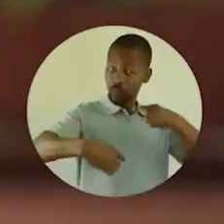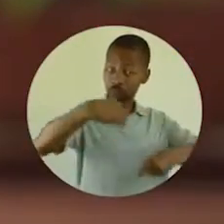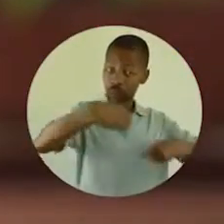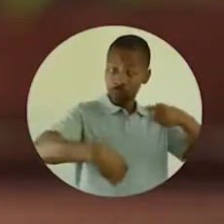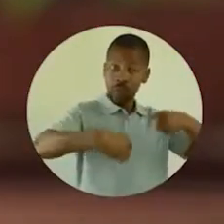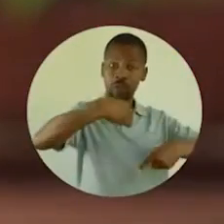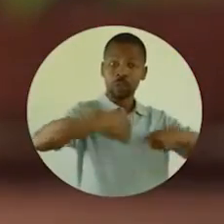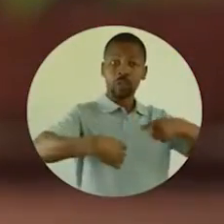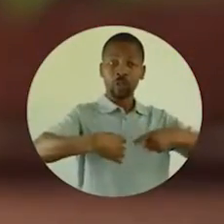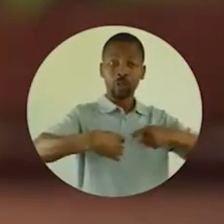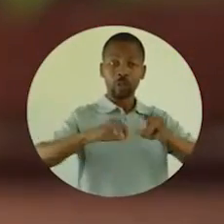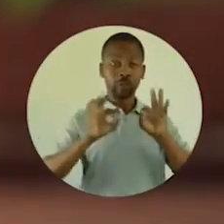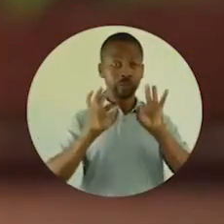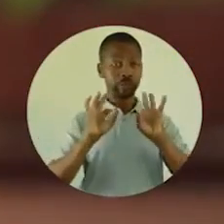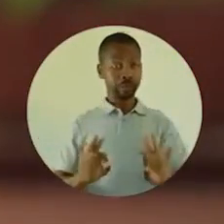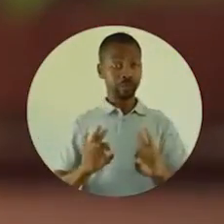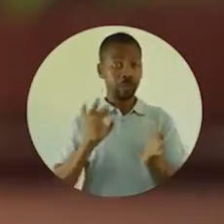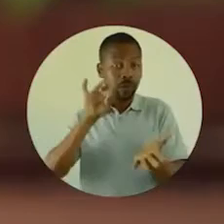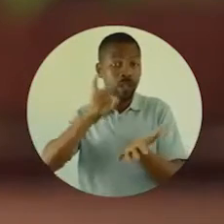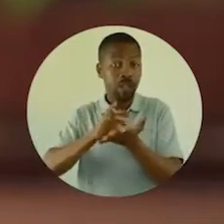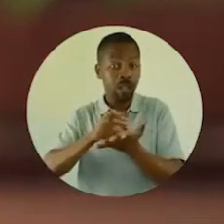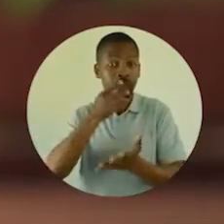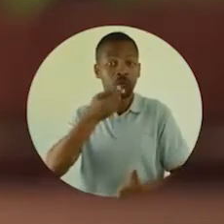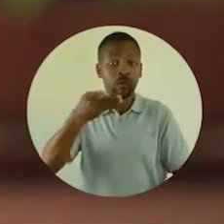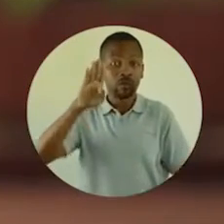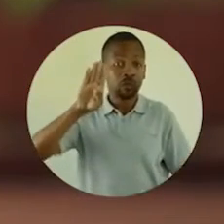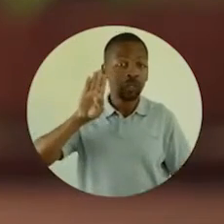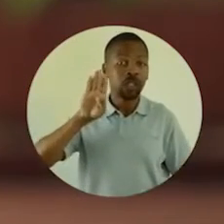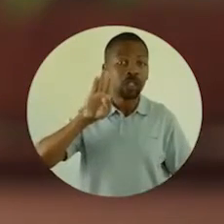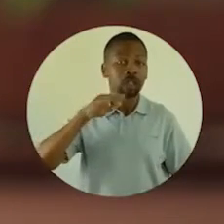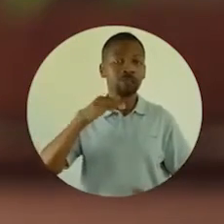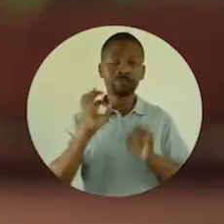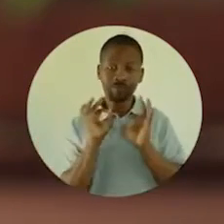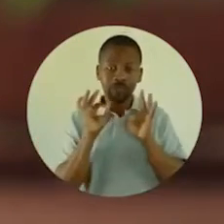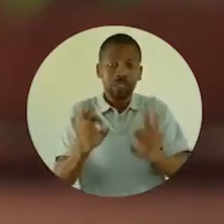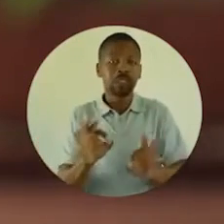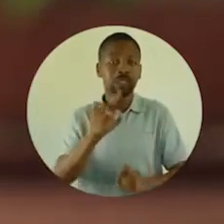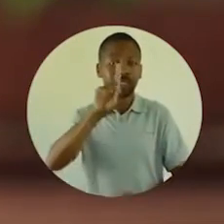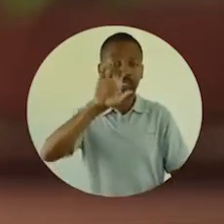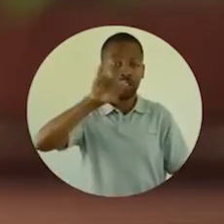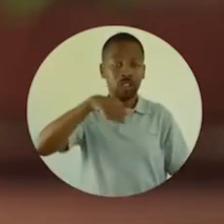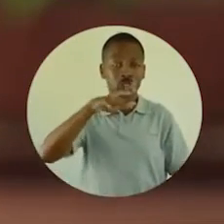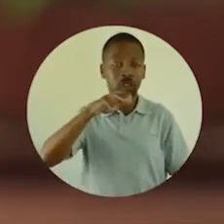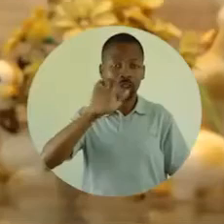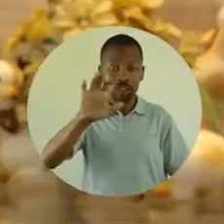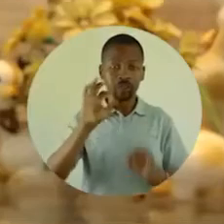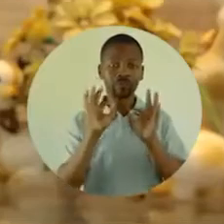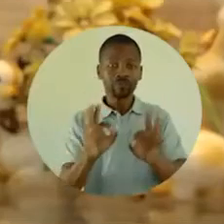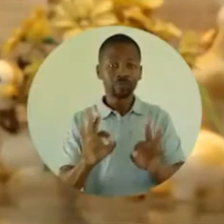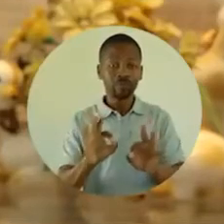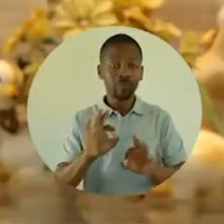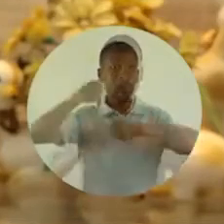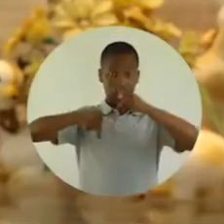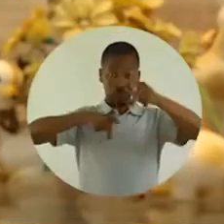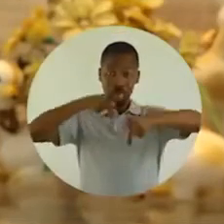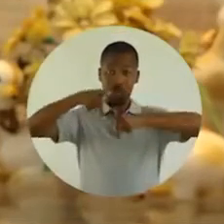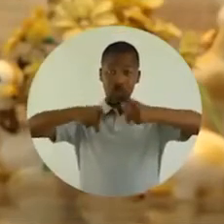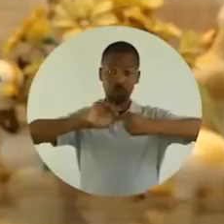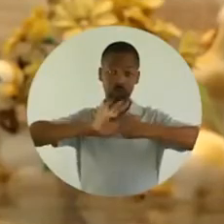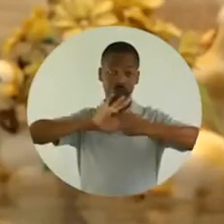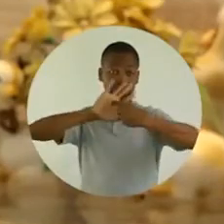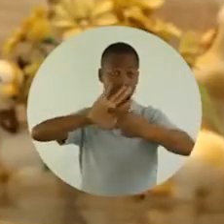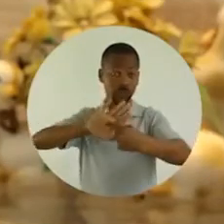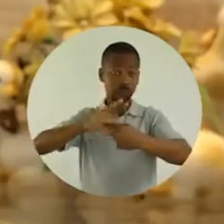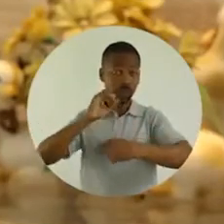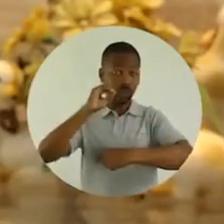políticos mais honestos. E com certeza De Jorge, para mim, hoje é esse nome. O povo vai ter